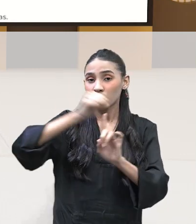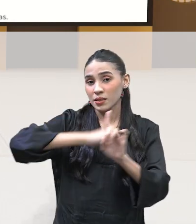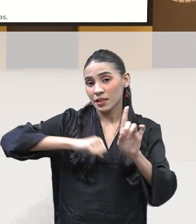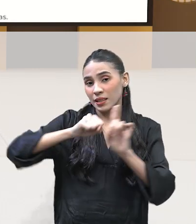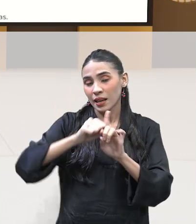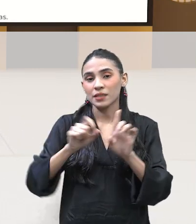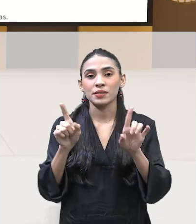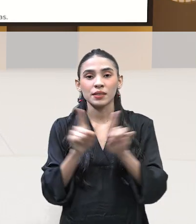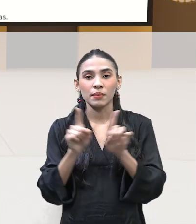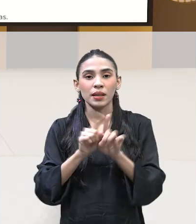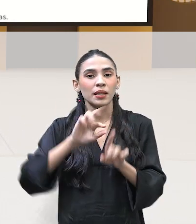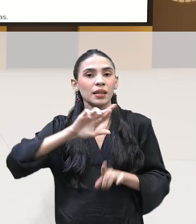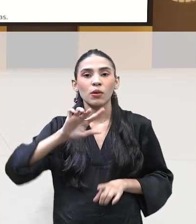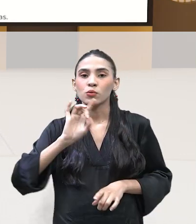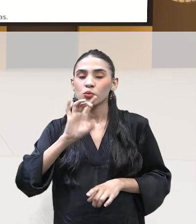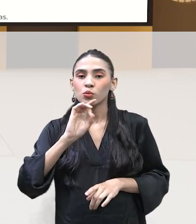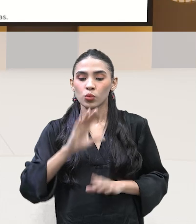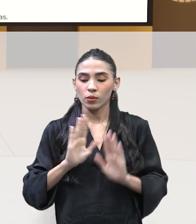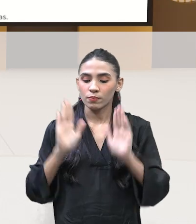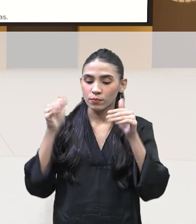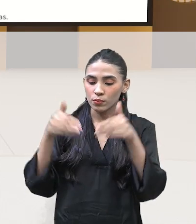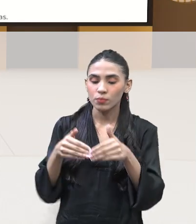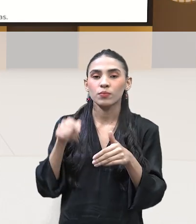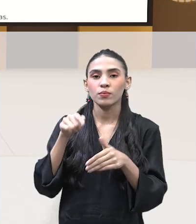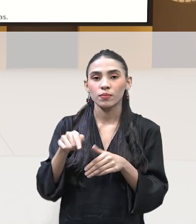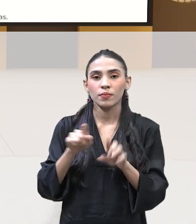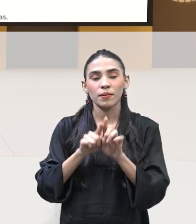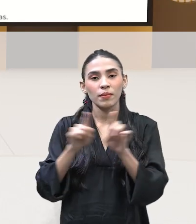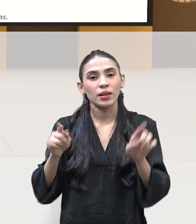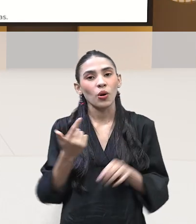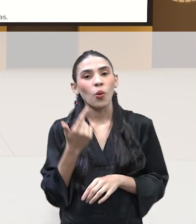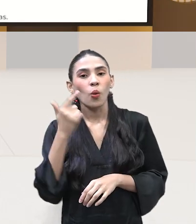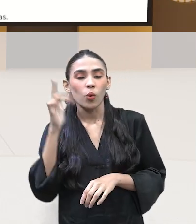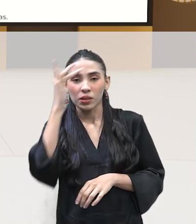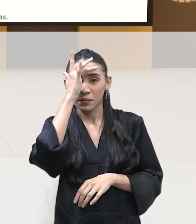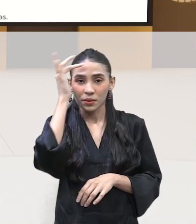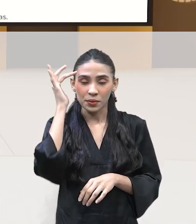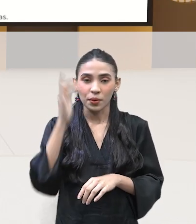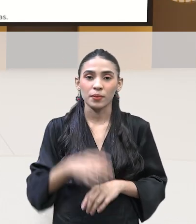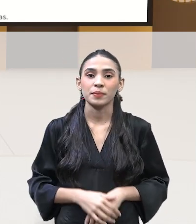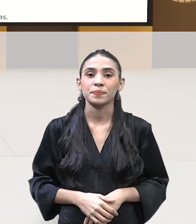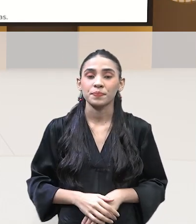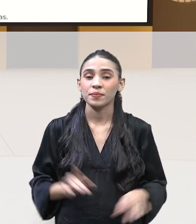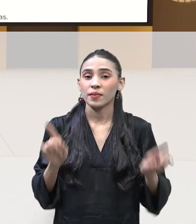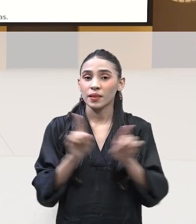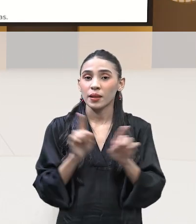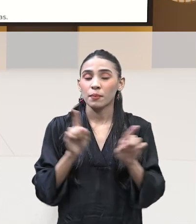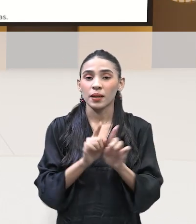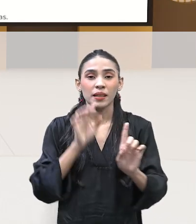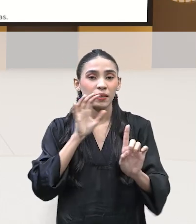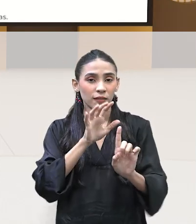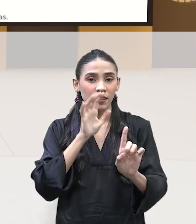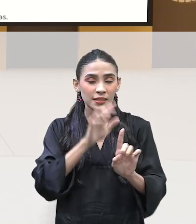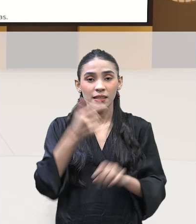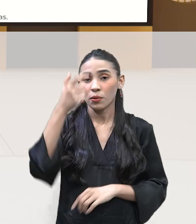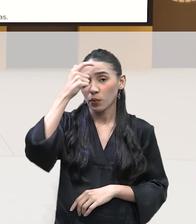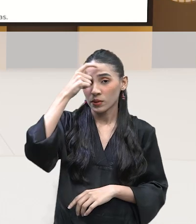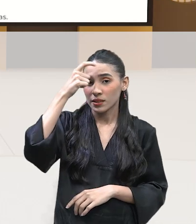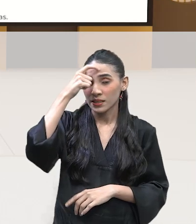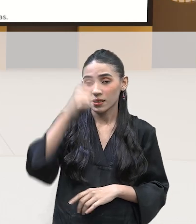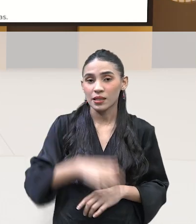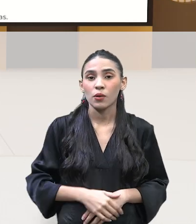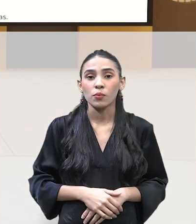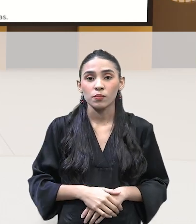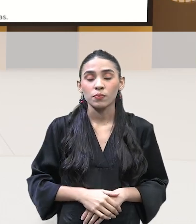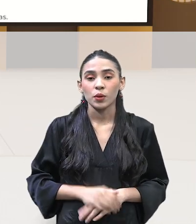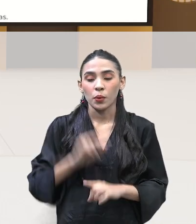ele abrange não só aquela comunidade específica, mas também outras pessoas, e quanto incentiva também a conscientização